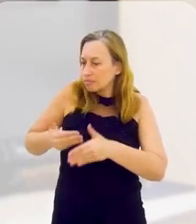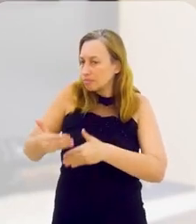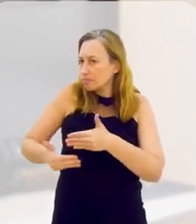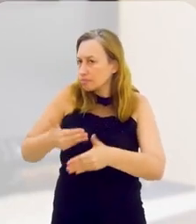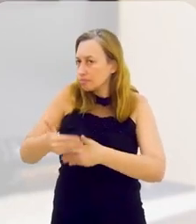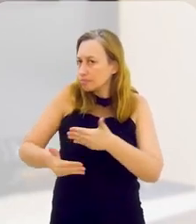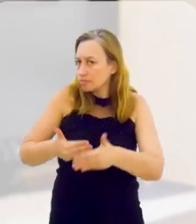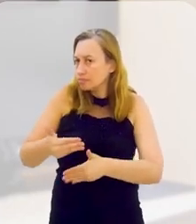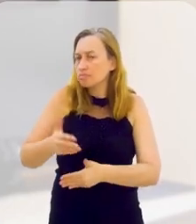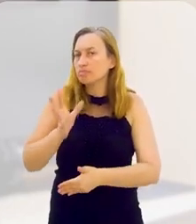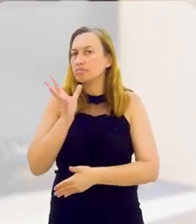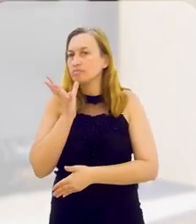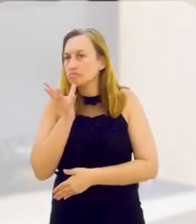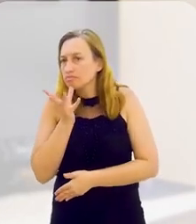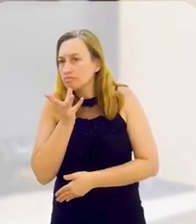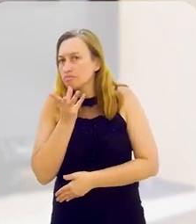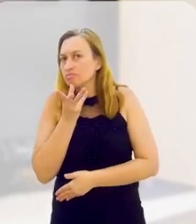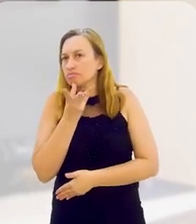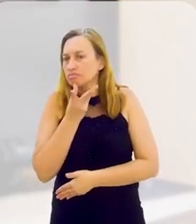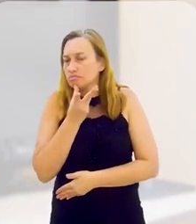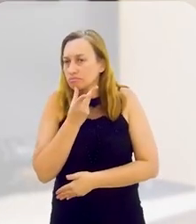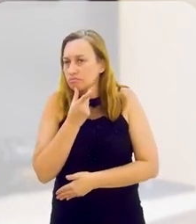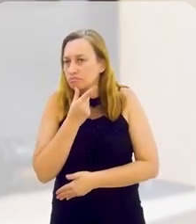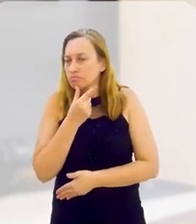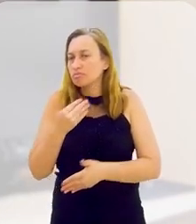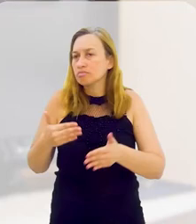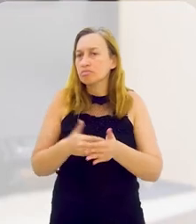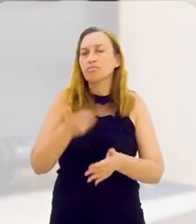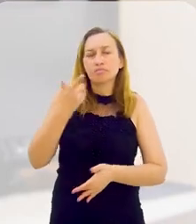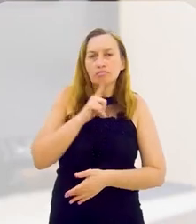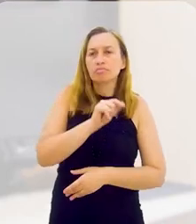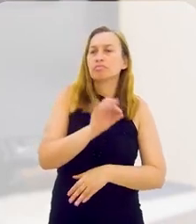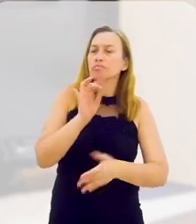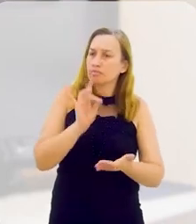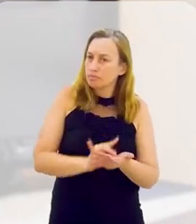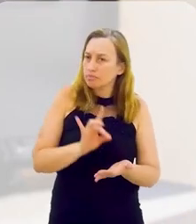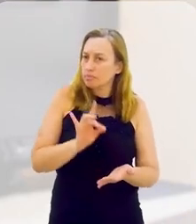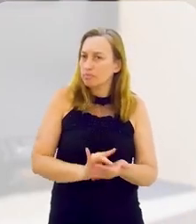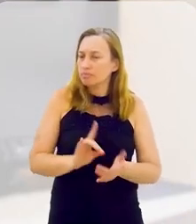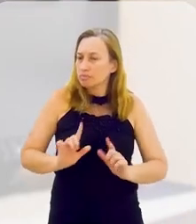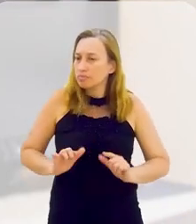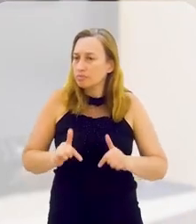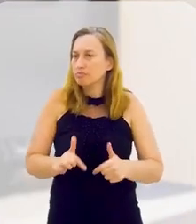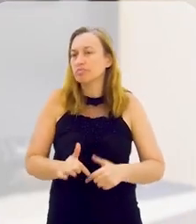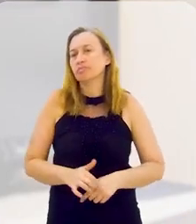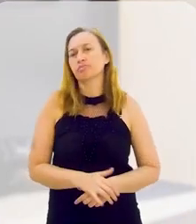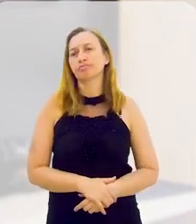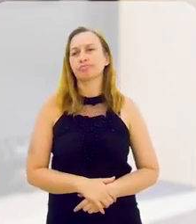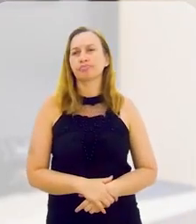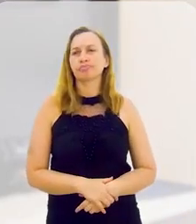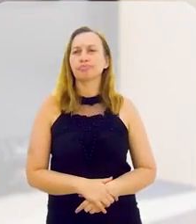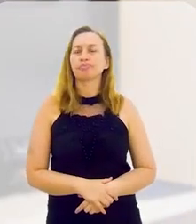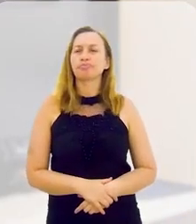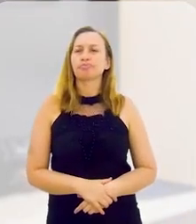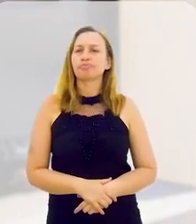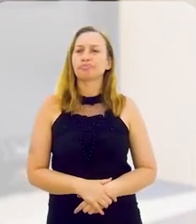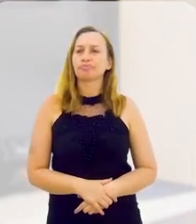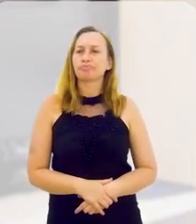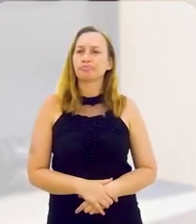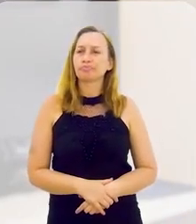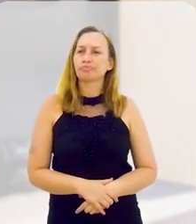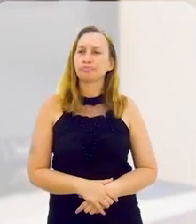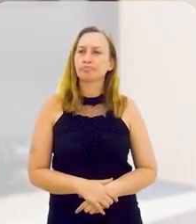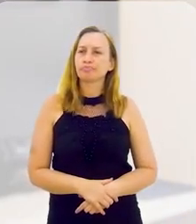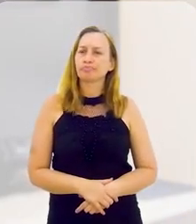ser um processo aí que demora um tempo até você conseguir realmente engrenar, vamos dizer assim.